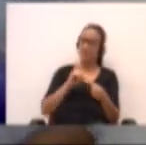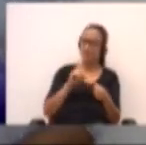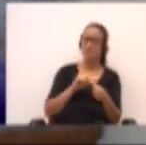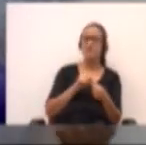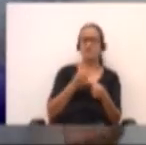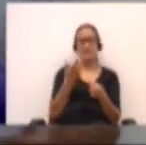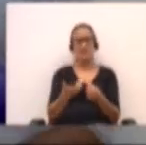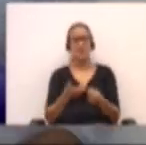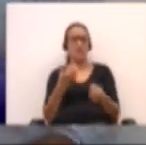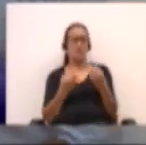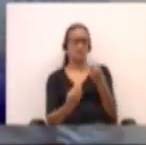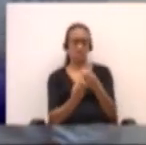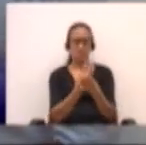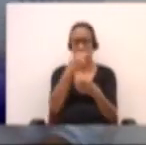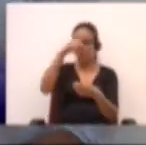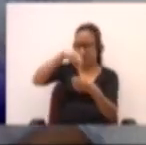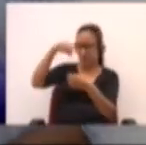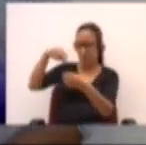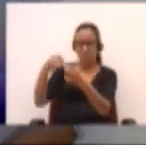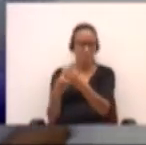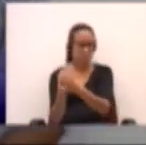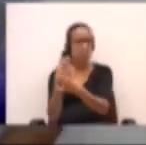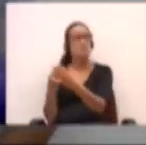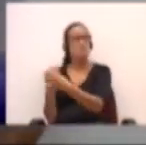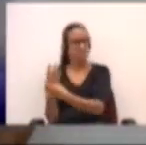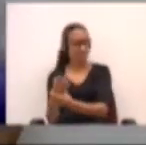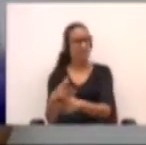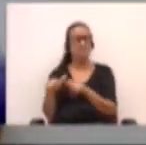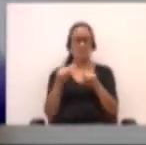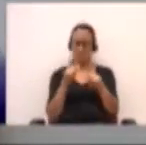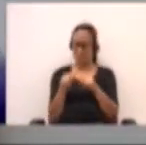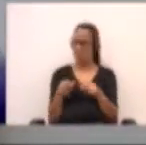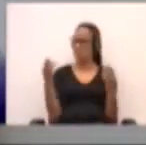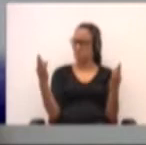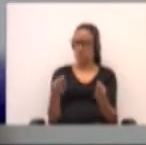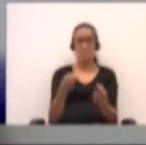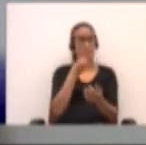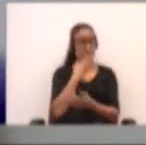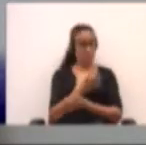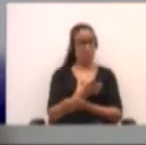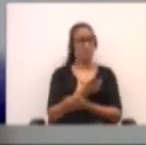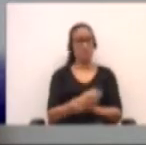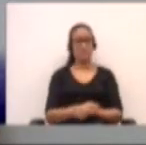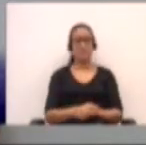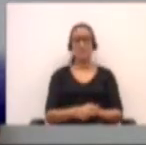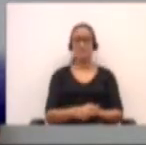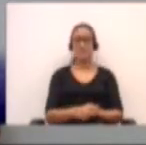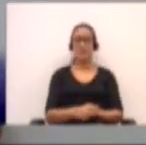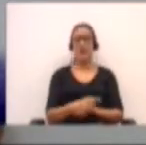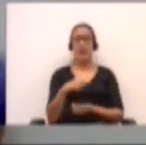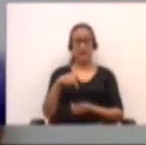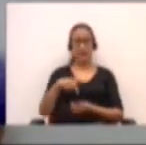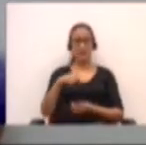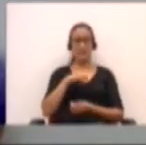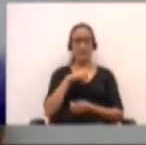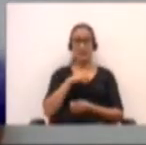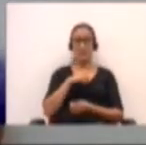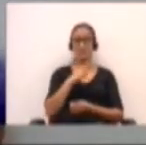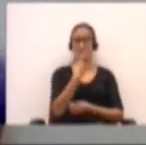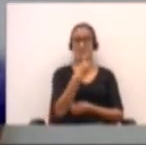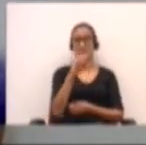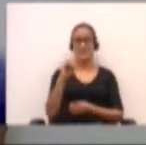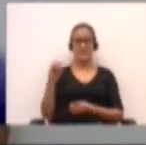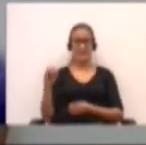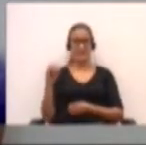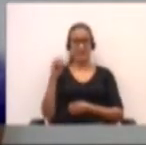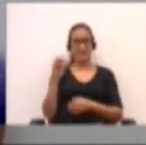mesas. Em Limeira nós temos 100 famílias assentadas no assentamento Elizabeth Teixeira, na região do Horto Florestal, da extinta